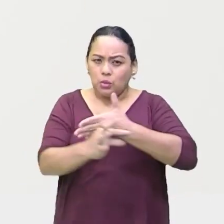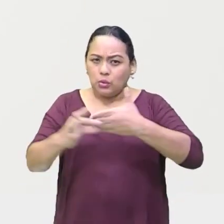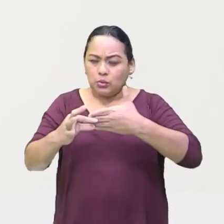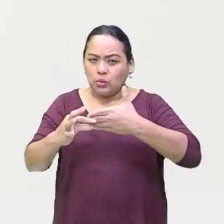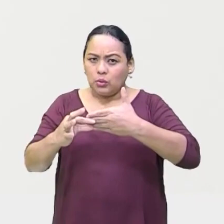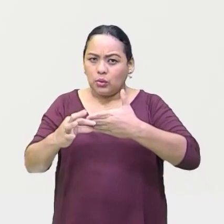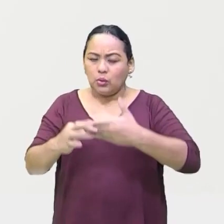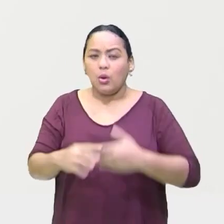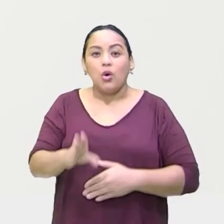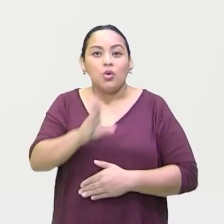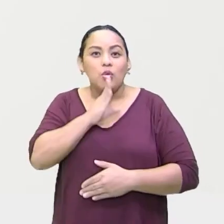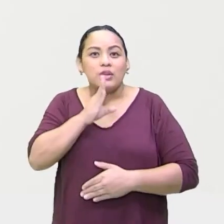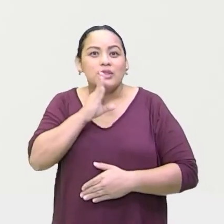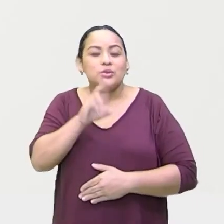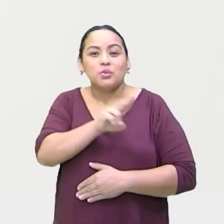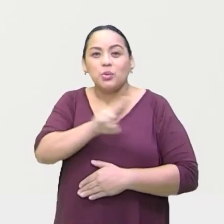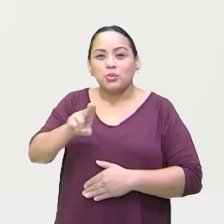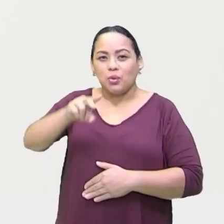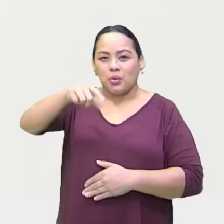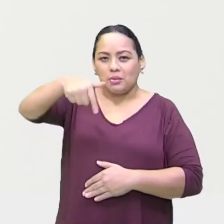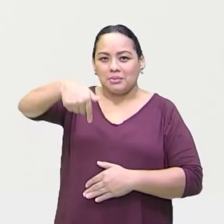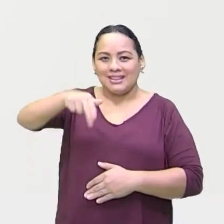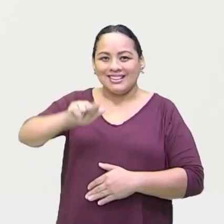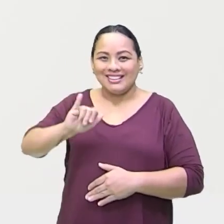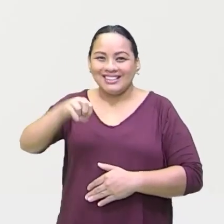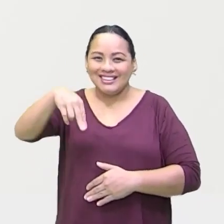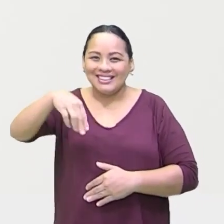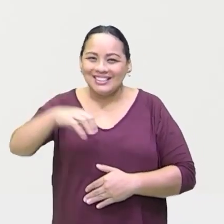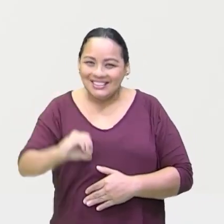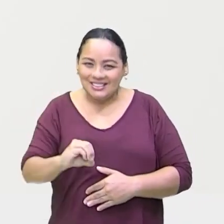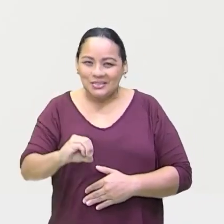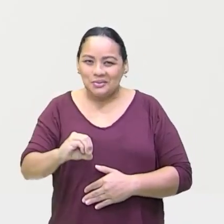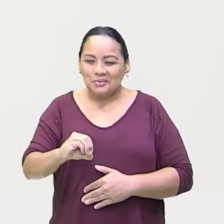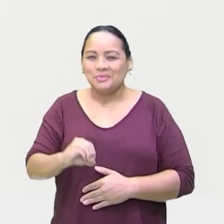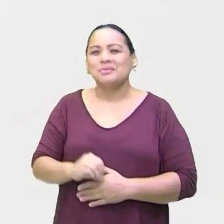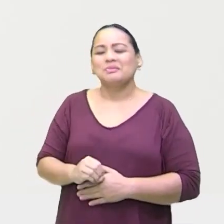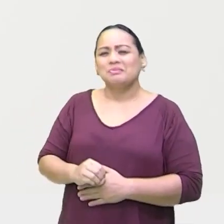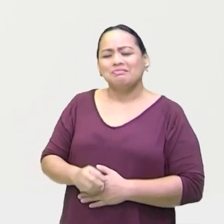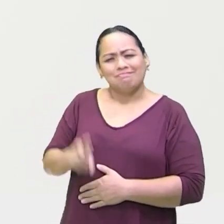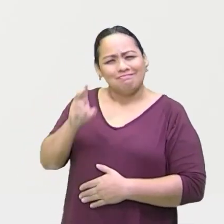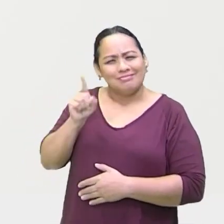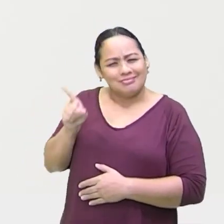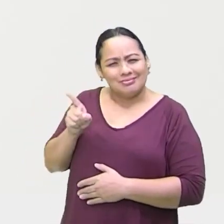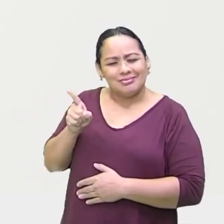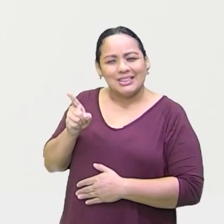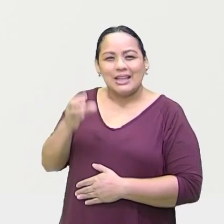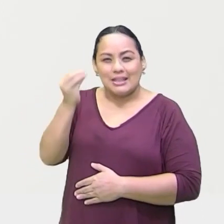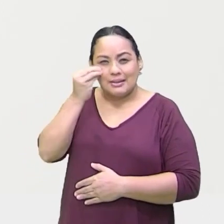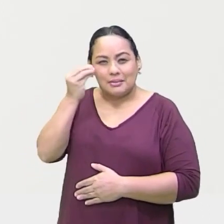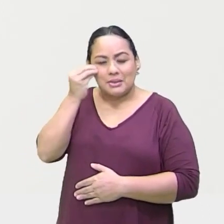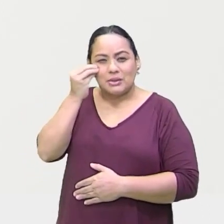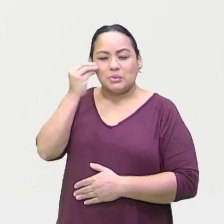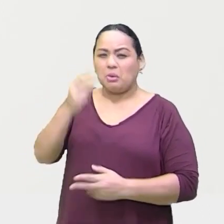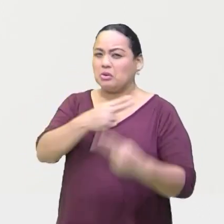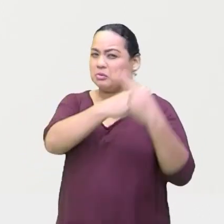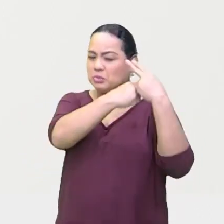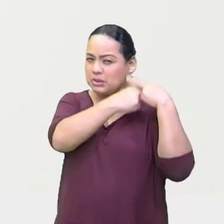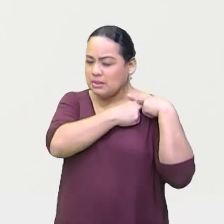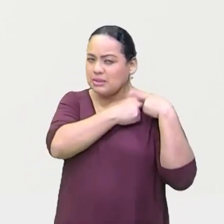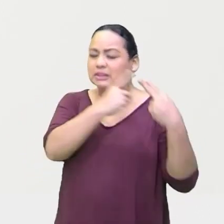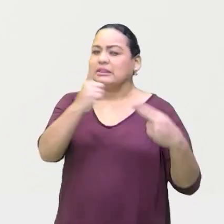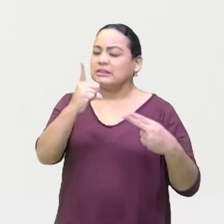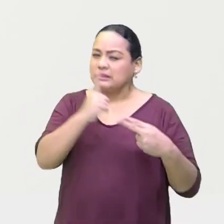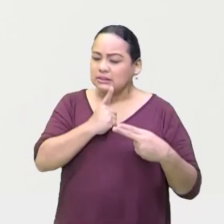Lavado, mais conhecido como Quino. Esta pessoa aí, ó, tá vendo? Tem total responsabilidade